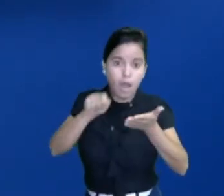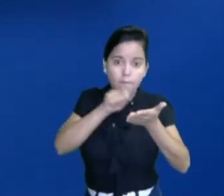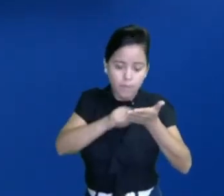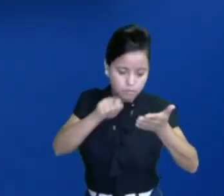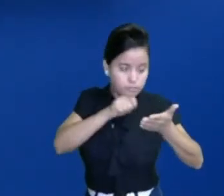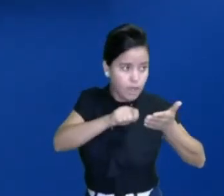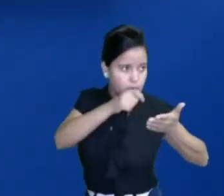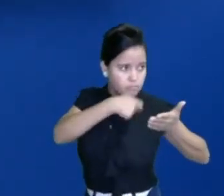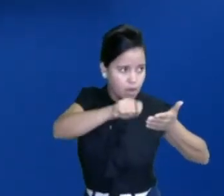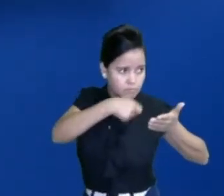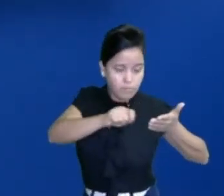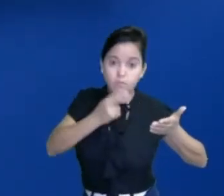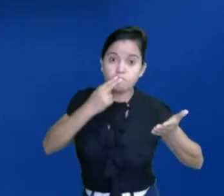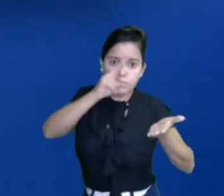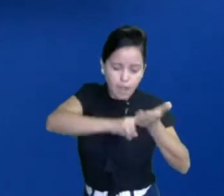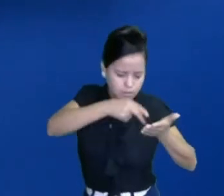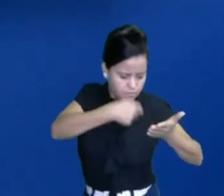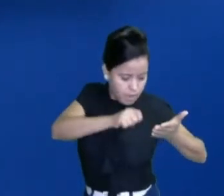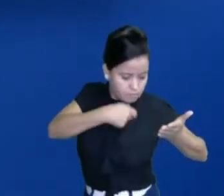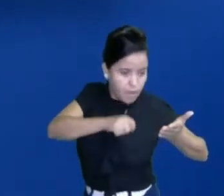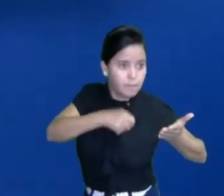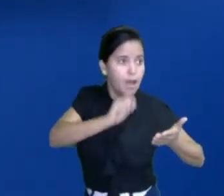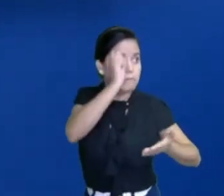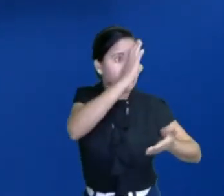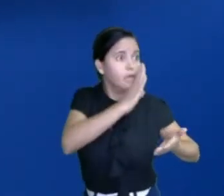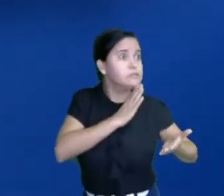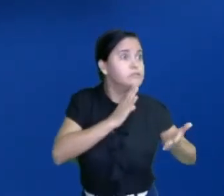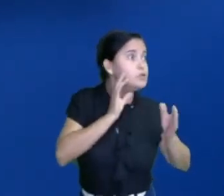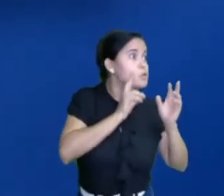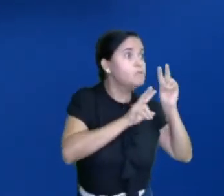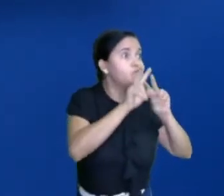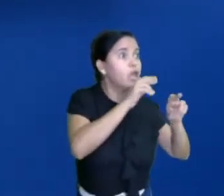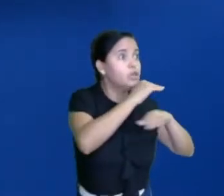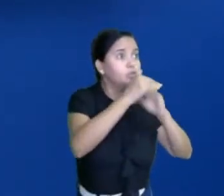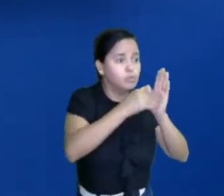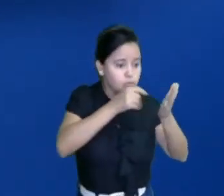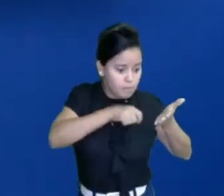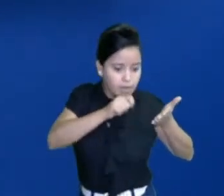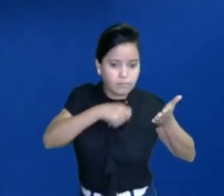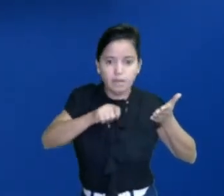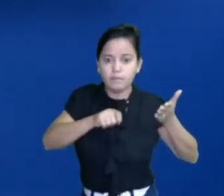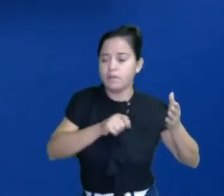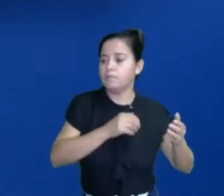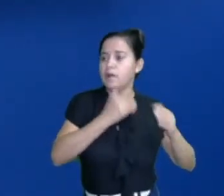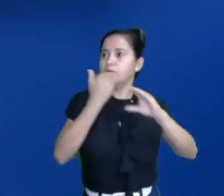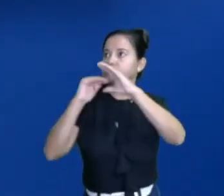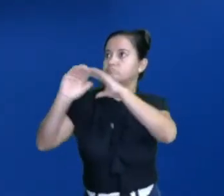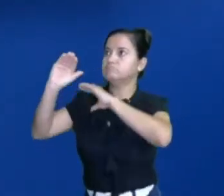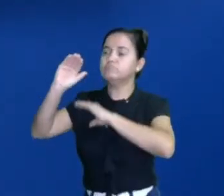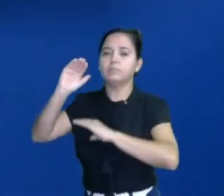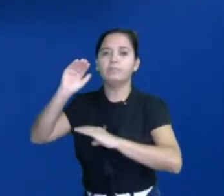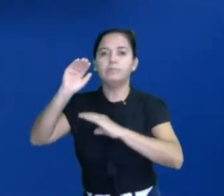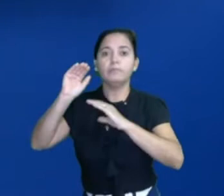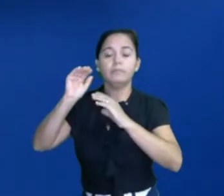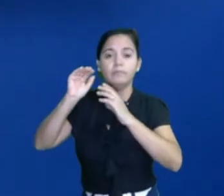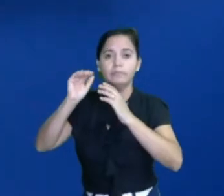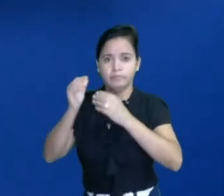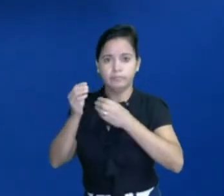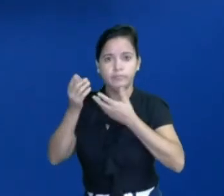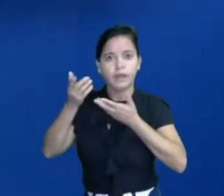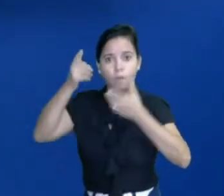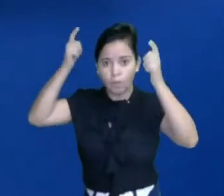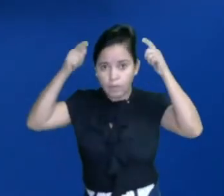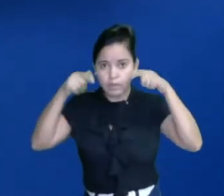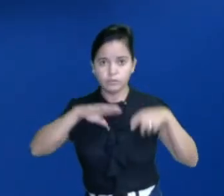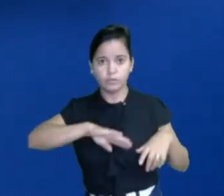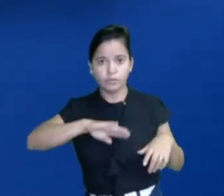Portugal sobre tudo que tinha visto aqui. E olha aí, ó, esse monumento. Tá aí. Patrimônio de